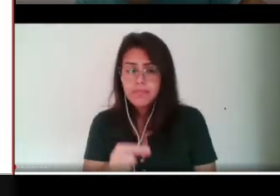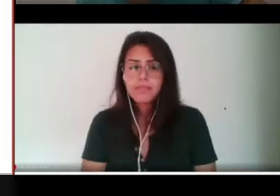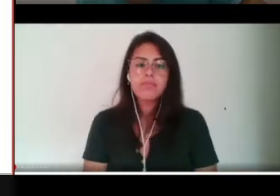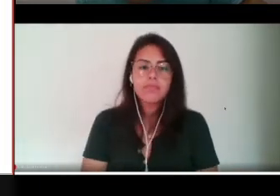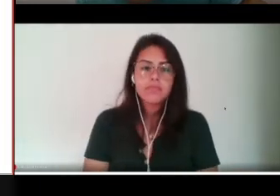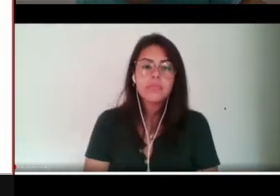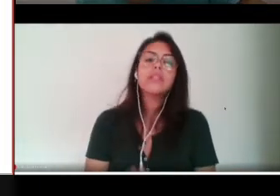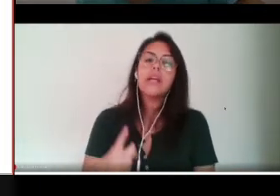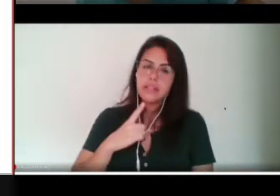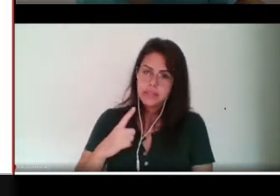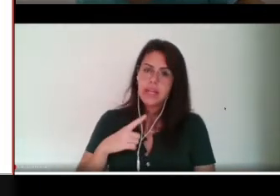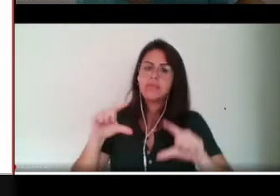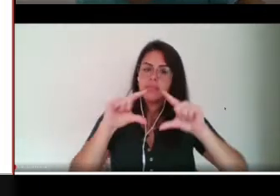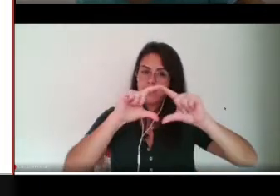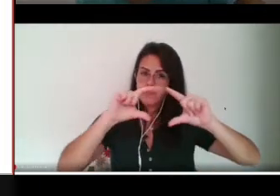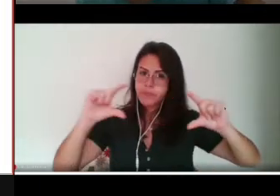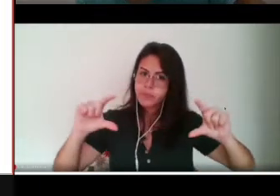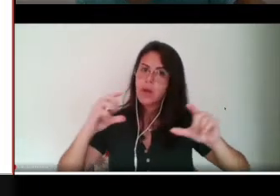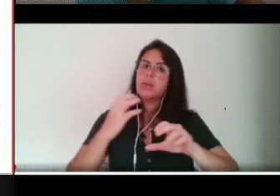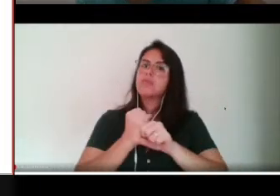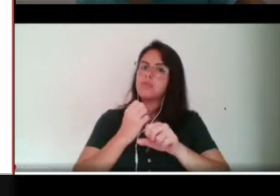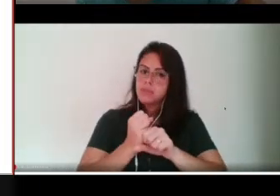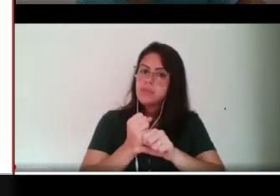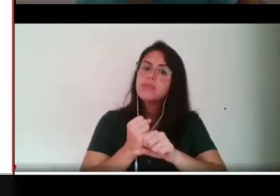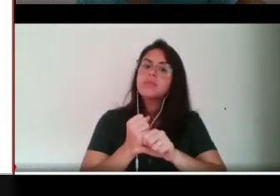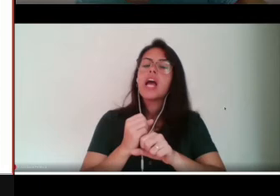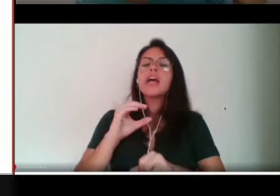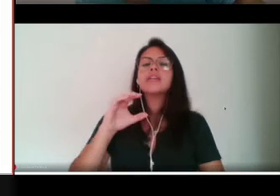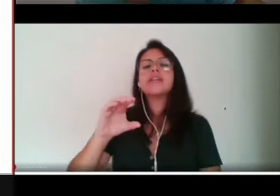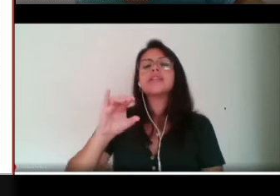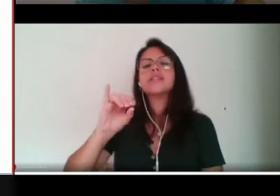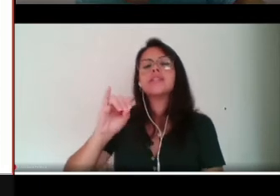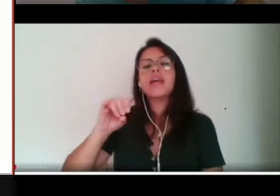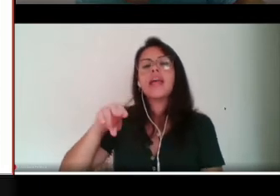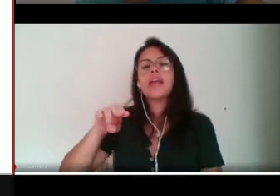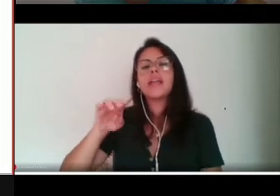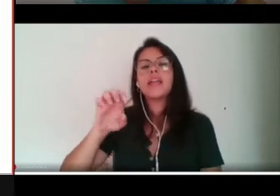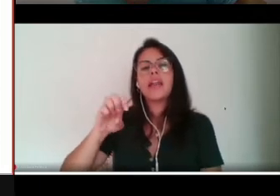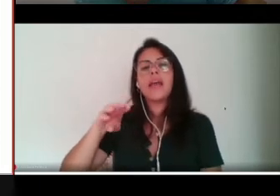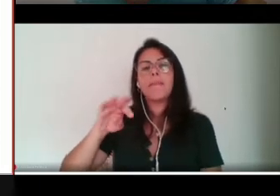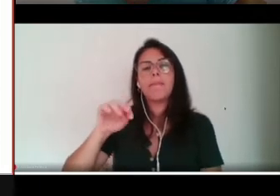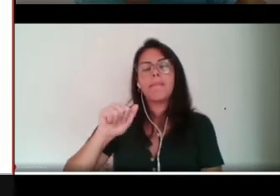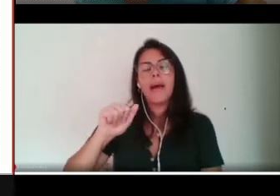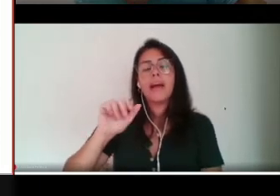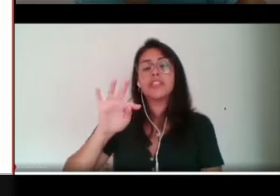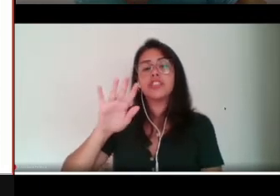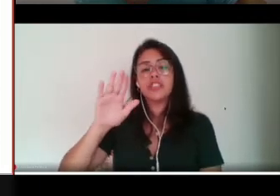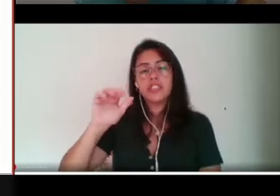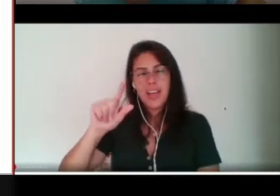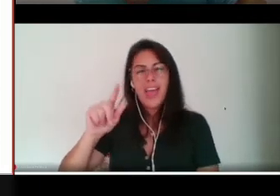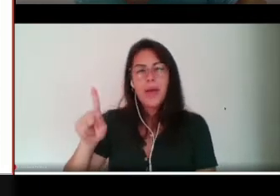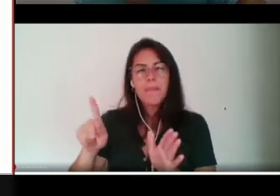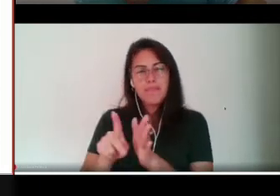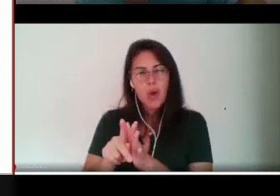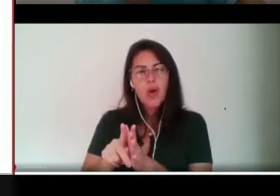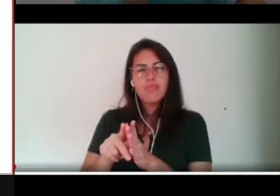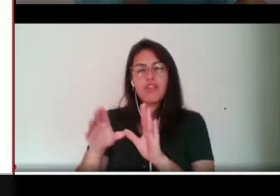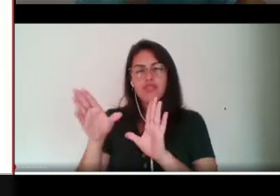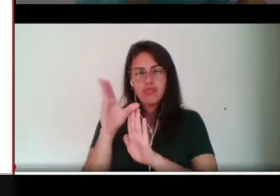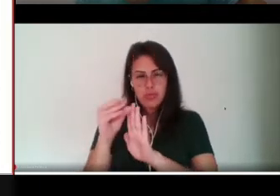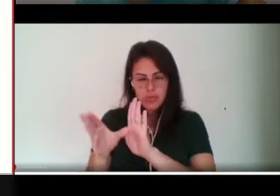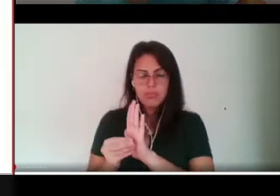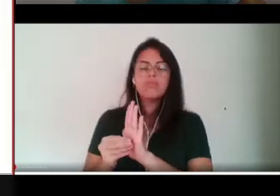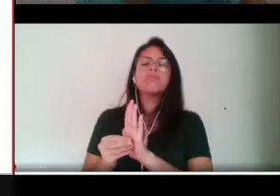que eu conheço e vou aplicar em cada um desses intervalos aqui. Então, para ΔX1, eu tenho